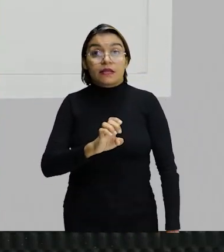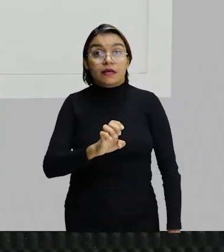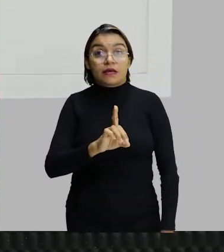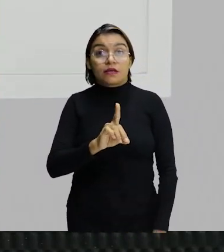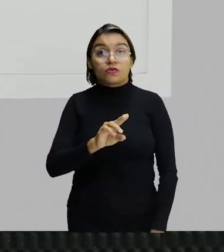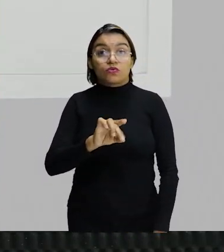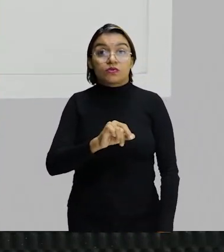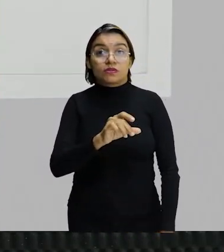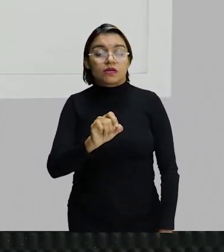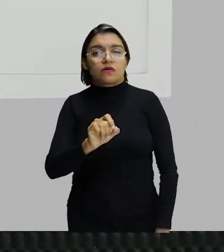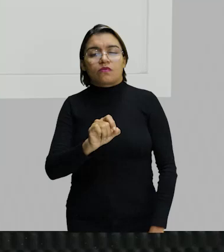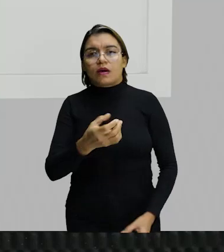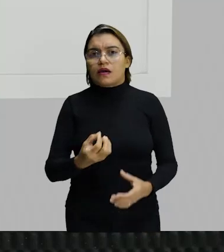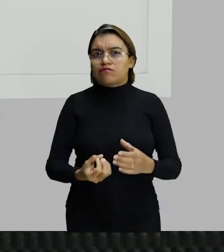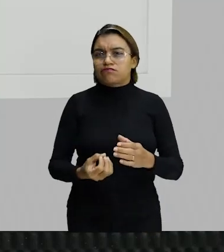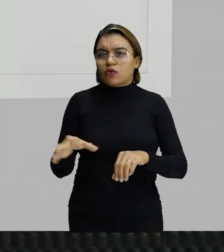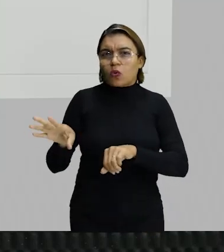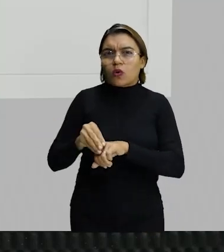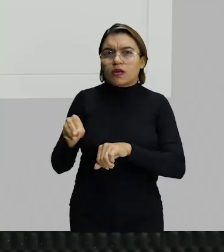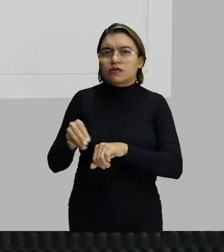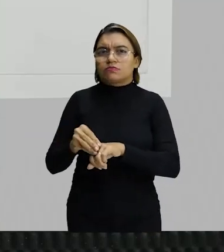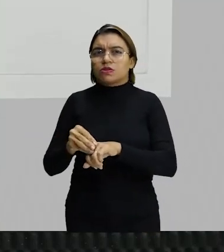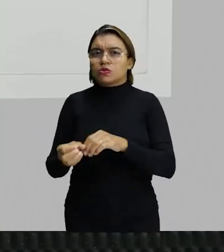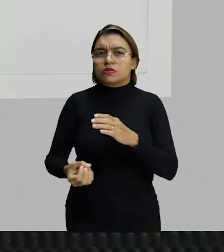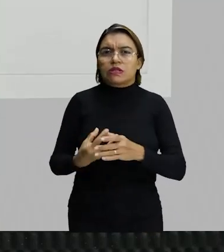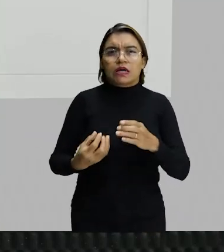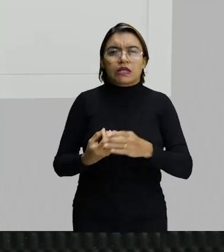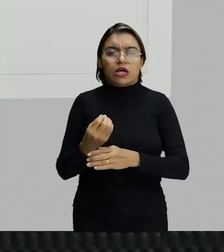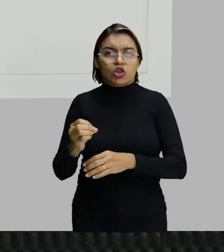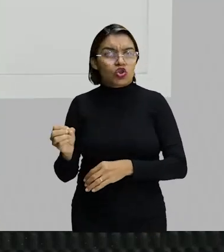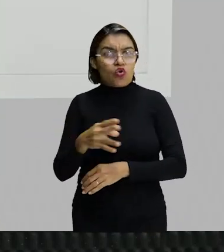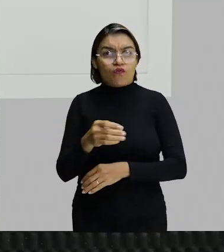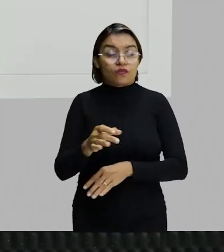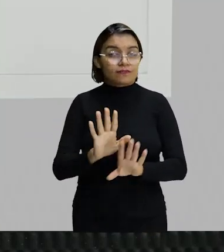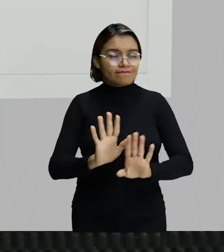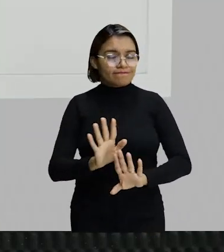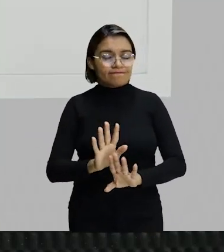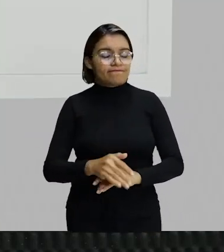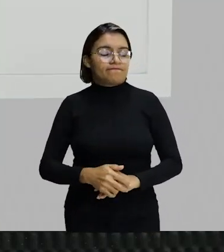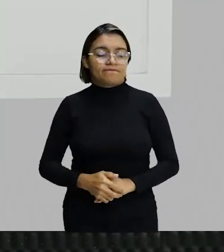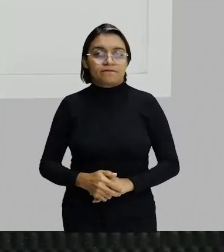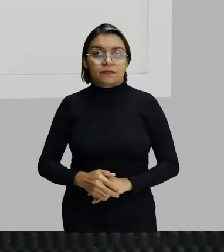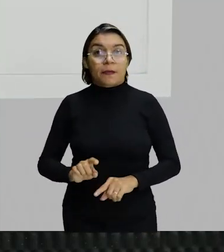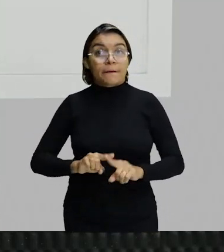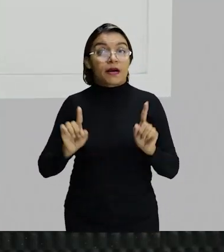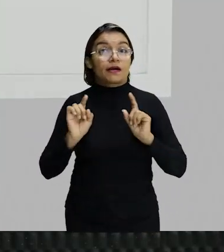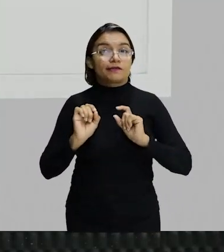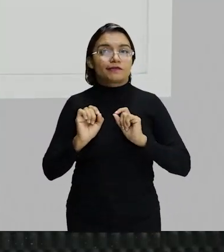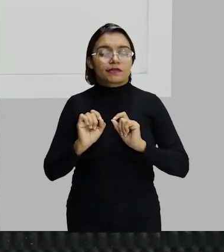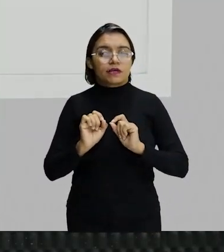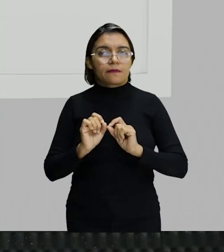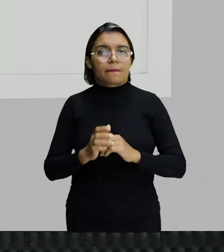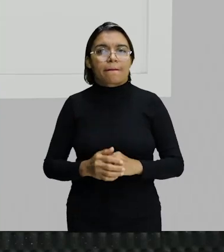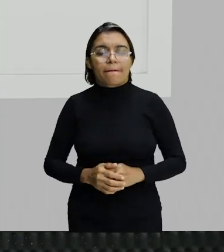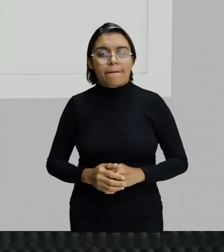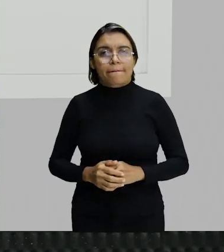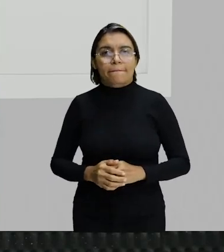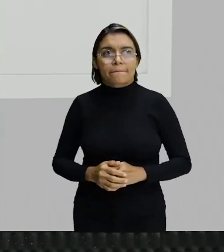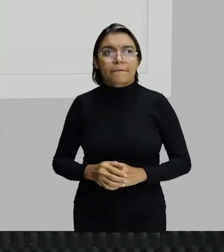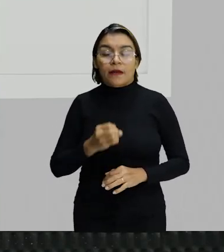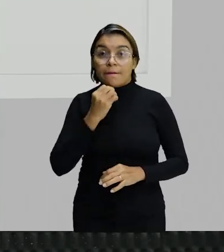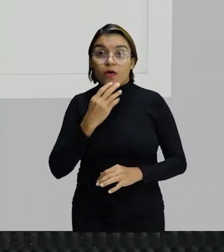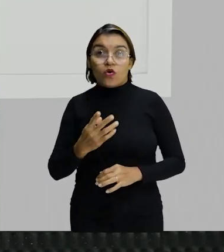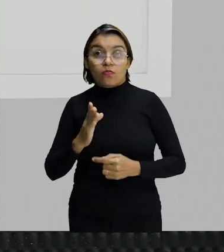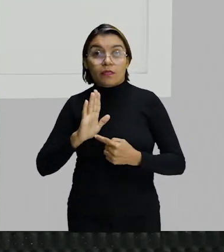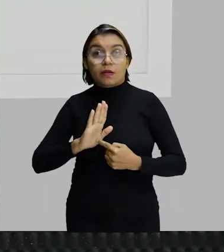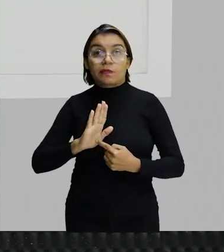essa possibilidade de gerar tanto conhecimento novo, ela não gera tanta novidade, ok? Mas ela serve para